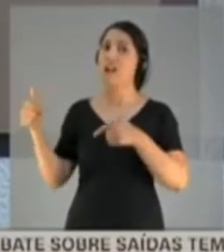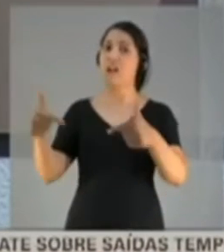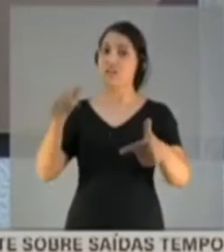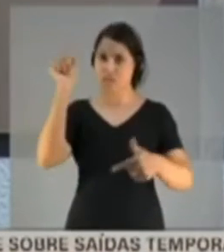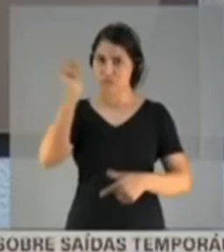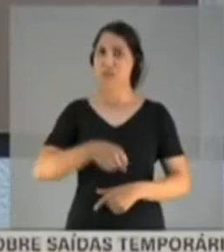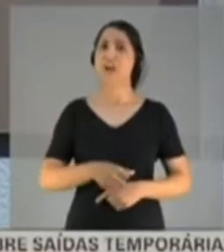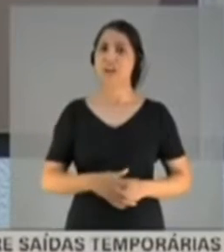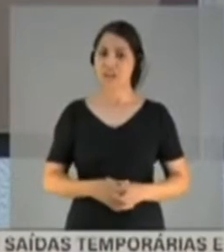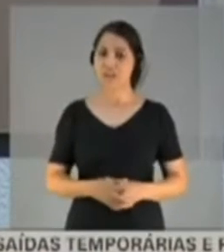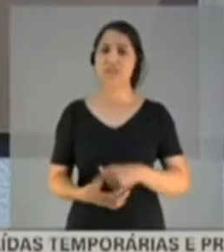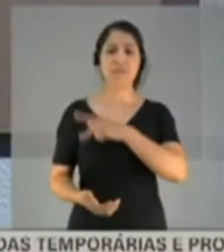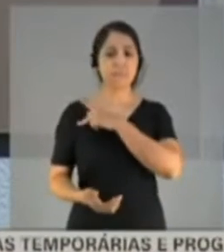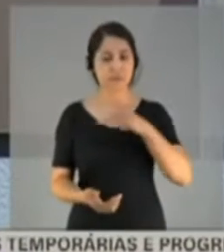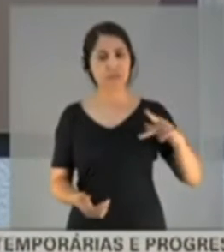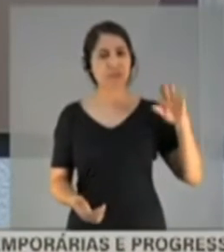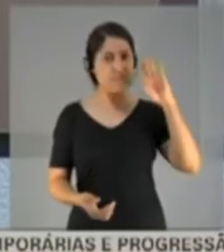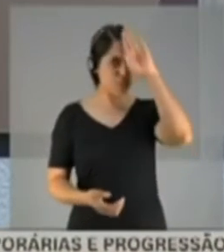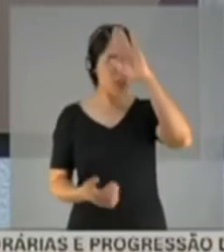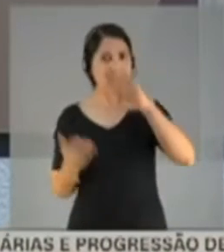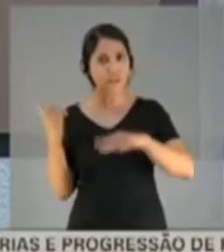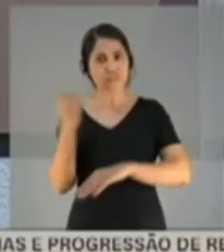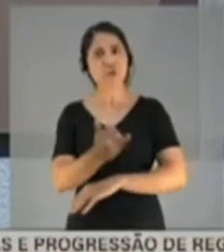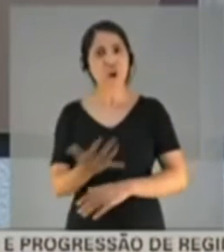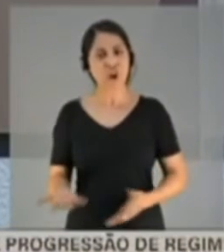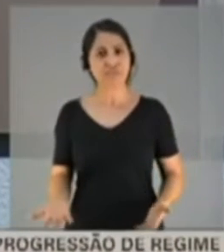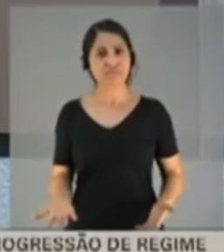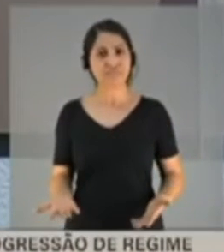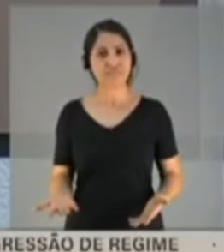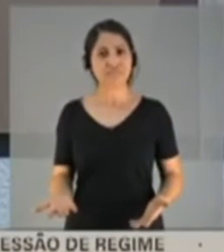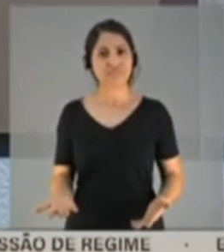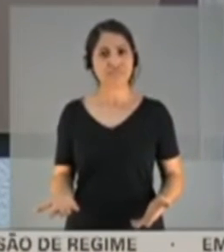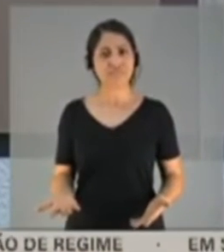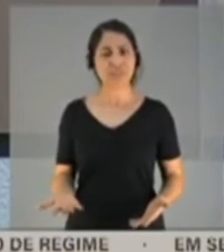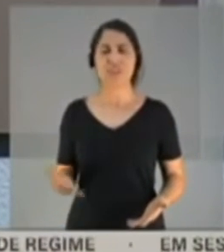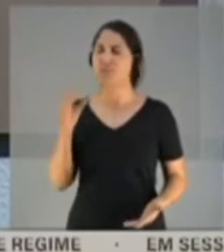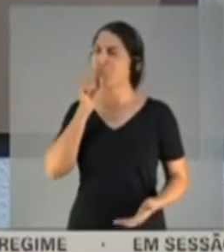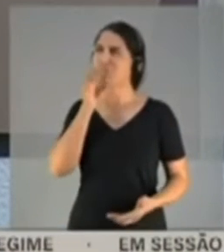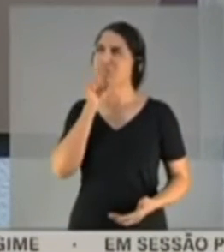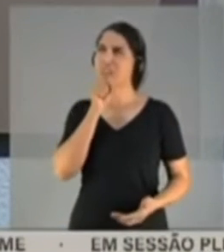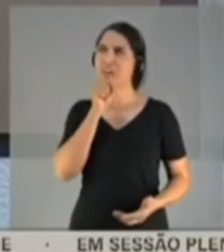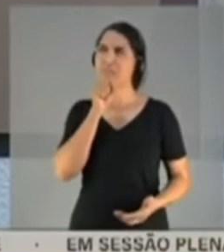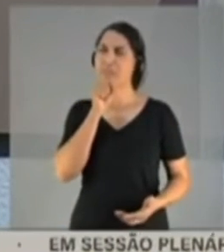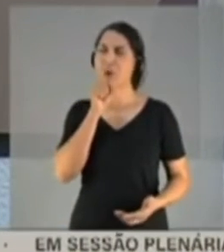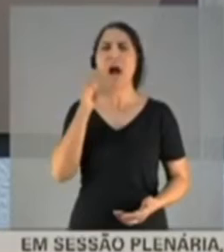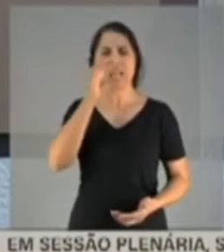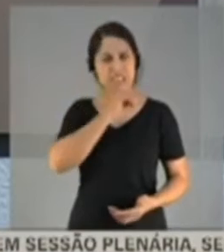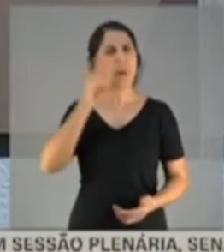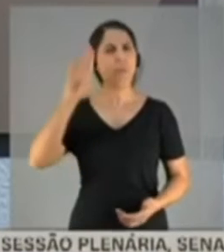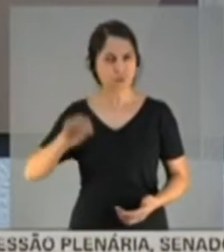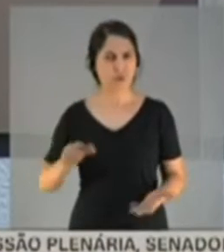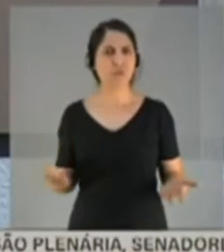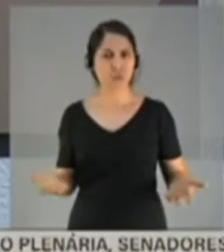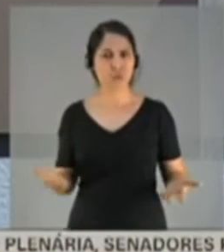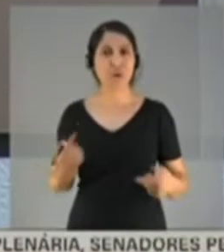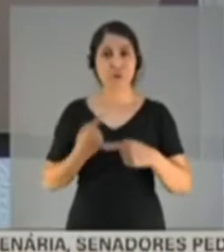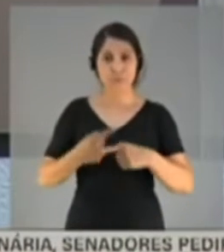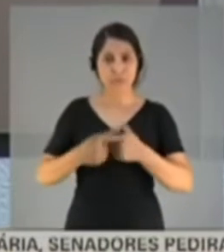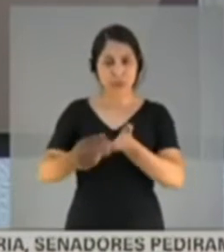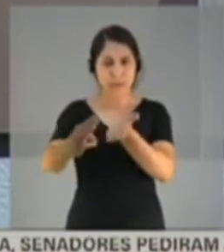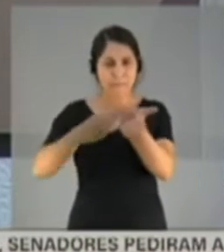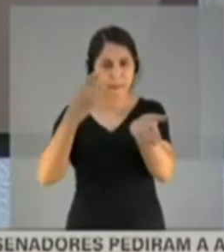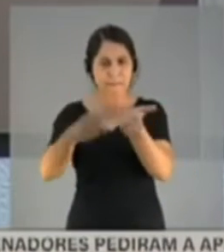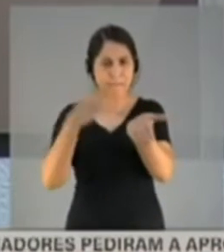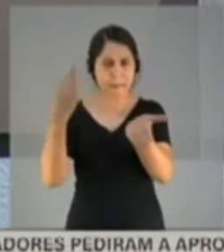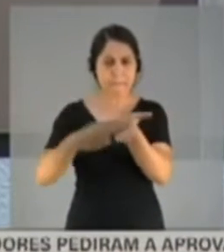levou o presidente da República, que foi cobrado... Isso foi no sábado, foi cobrado no sábado à noite, porque ele estava recebendo mensagem à noite daquele